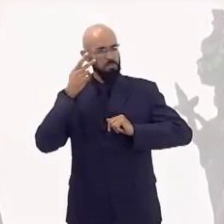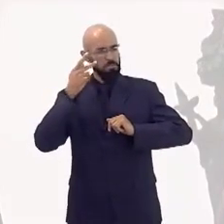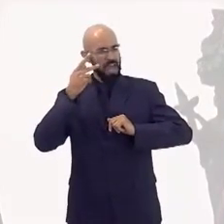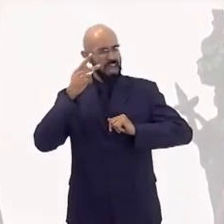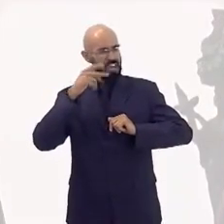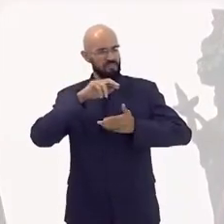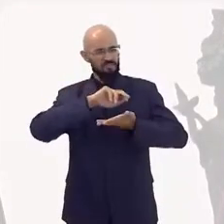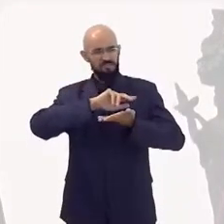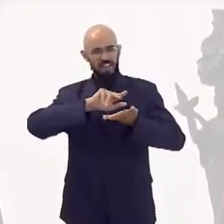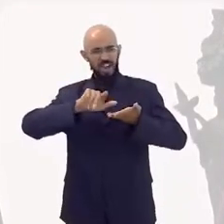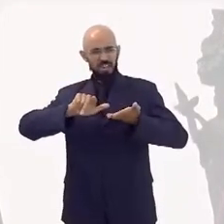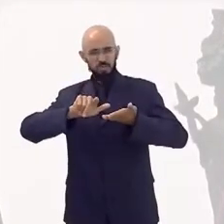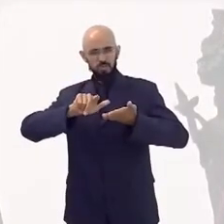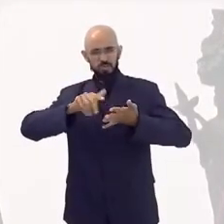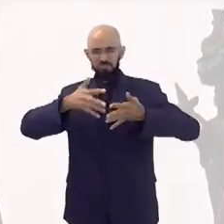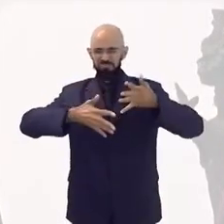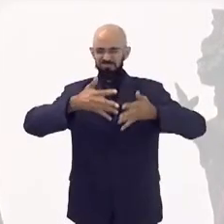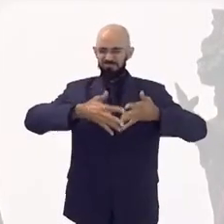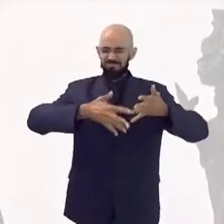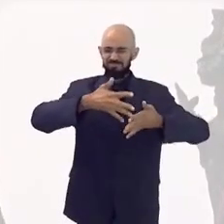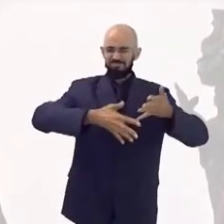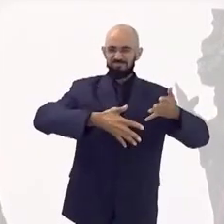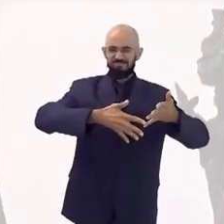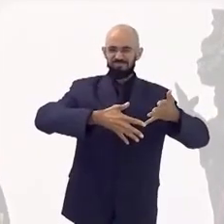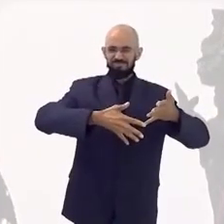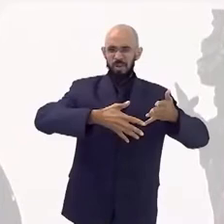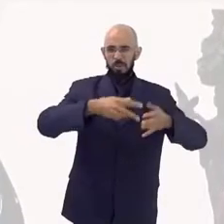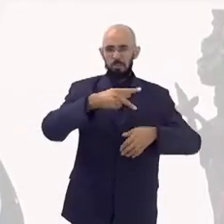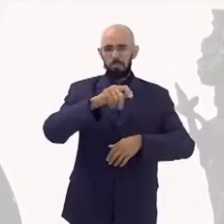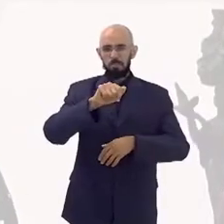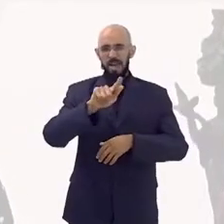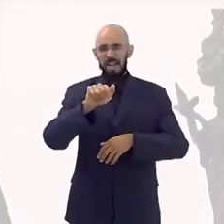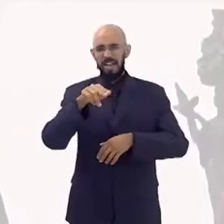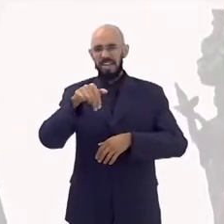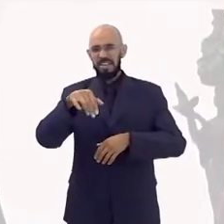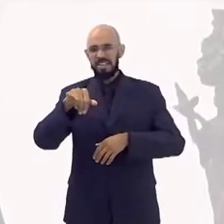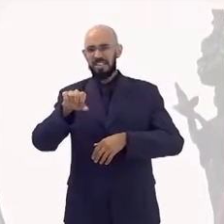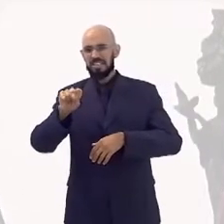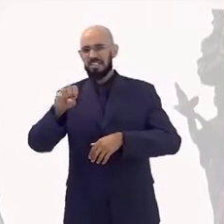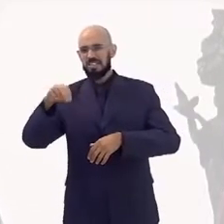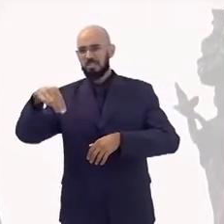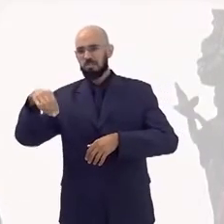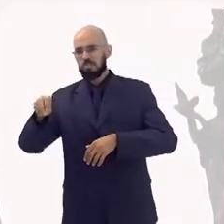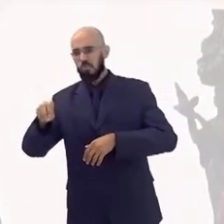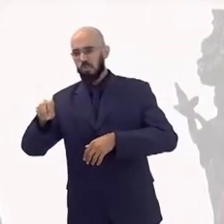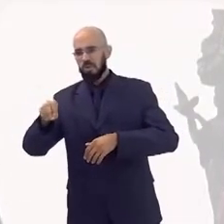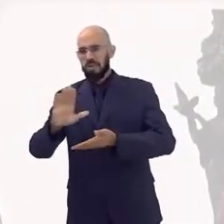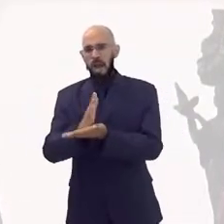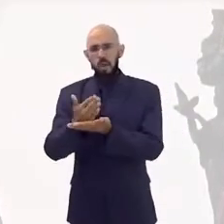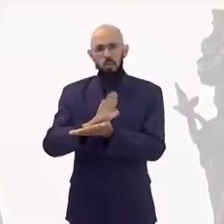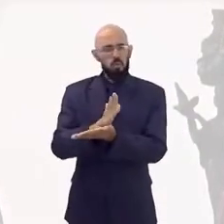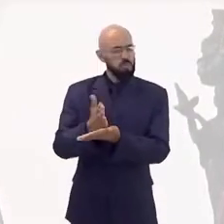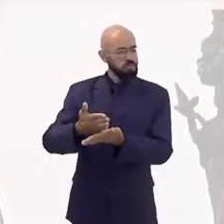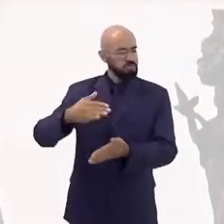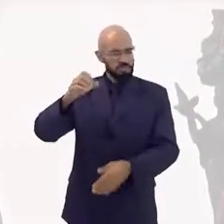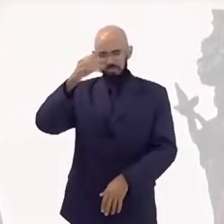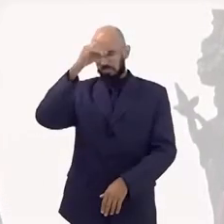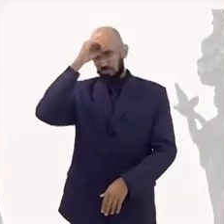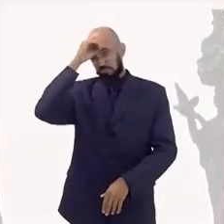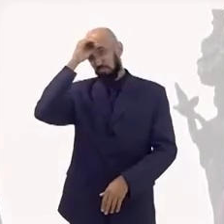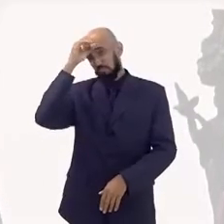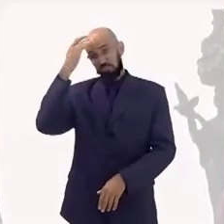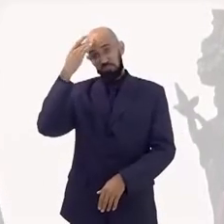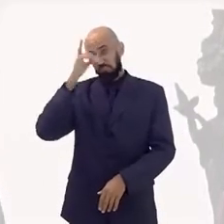muitos conflita com paganismo, e tem algumas pessoas até que não